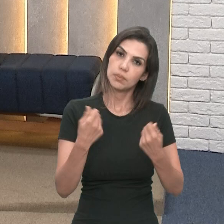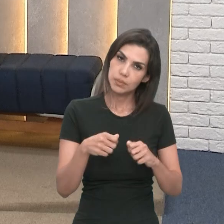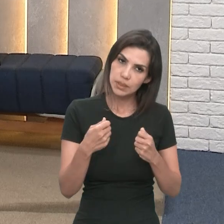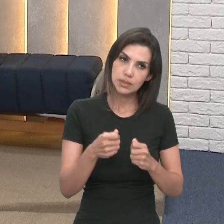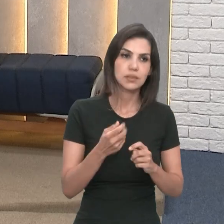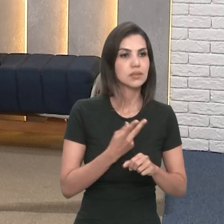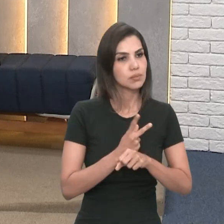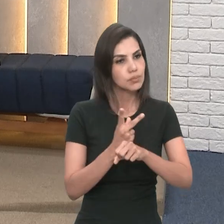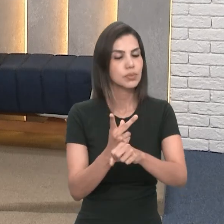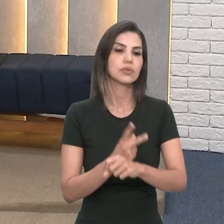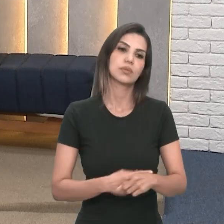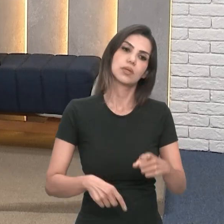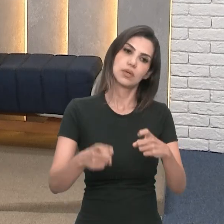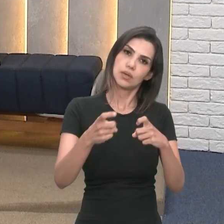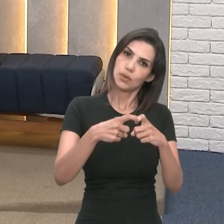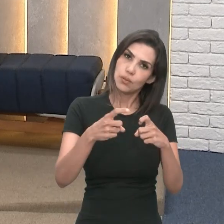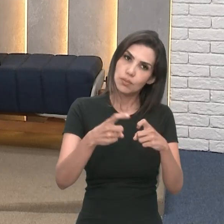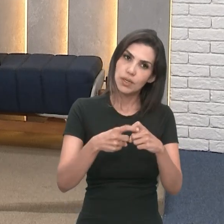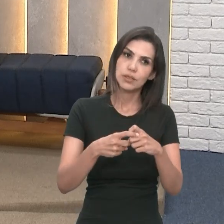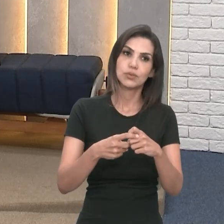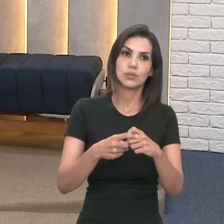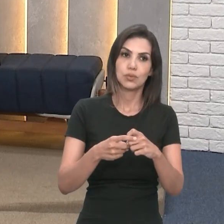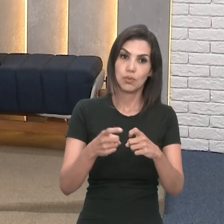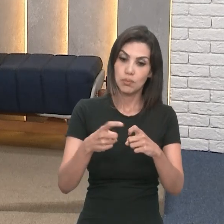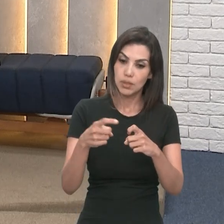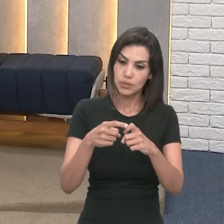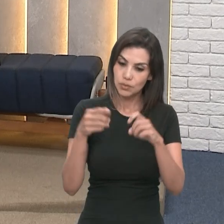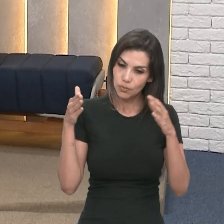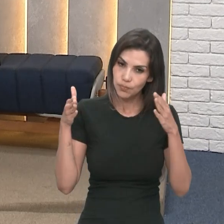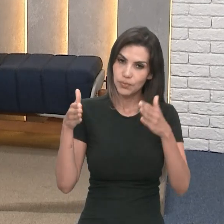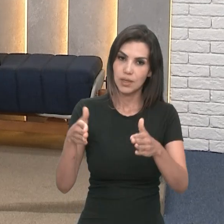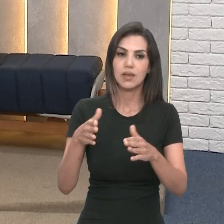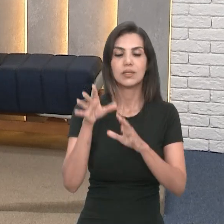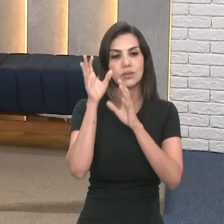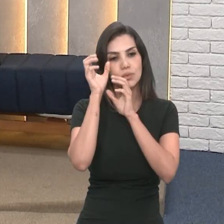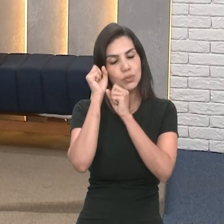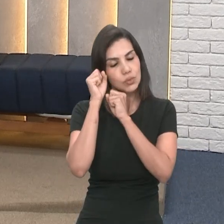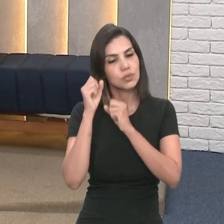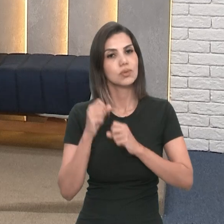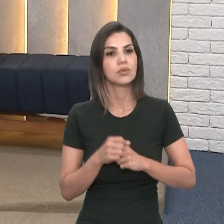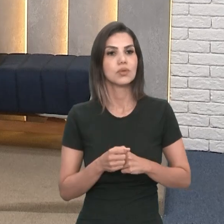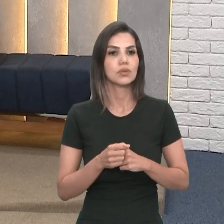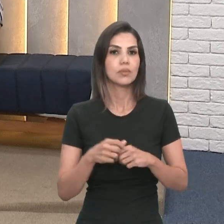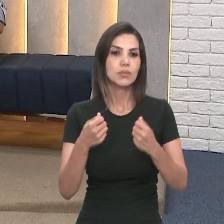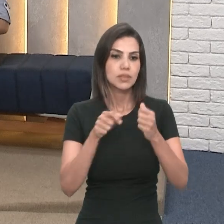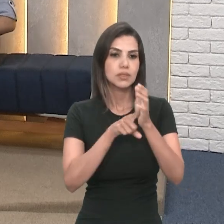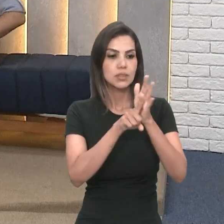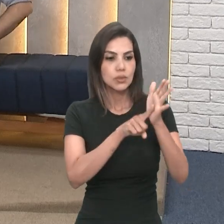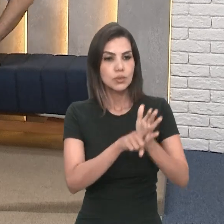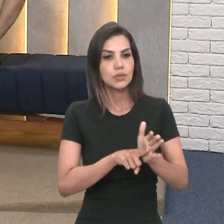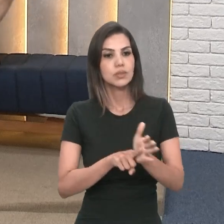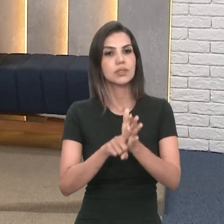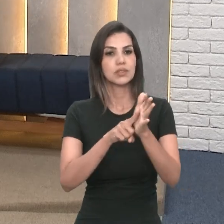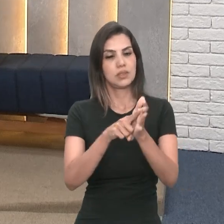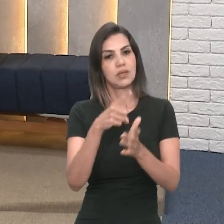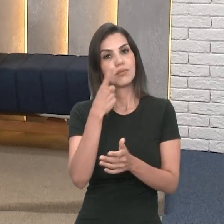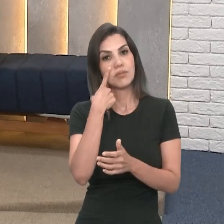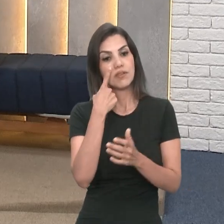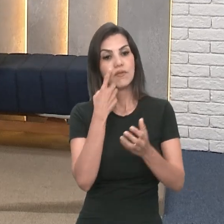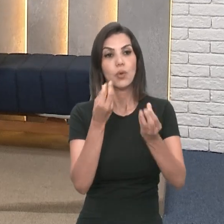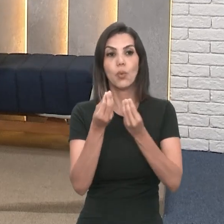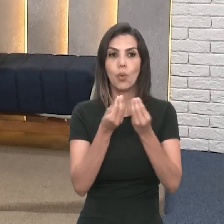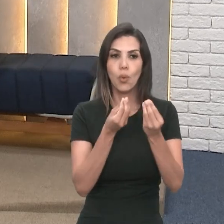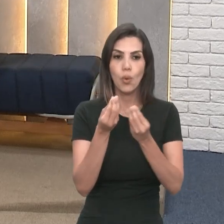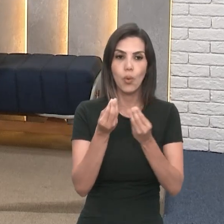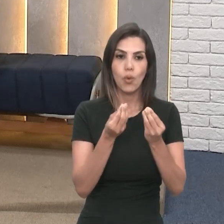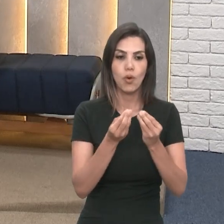um especialista, né, de sono para fazer um exame para ver como que está, né, essa que nós chamamos de arquitetura do sono, ou